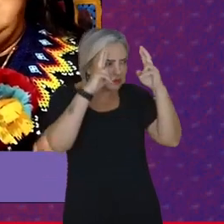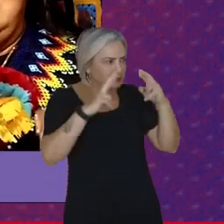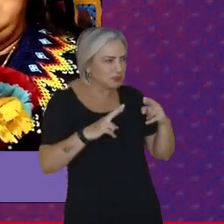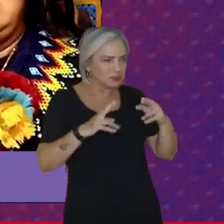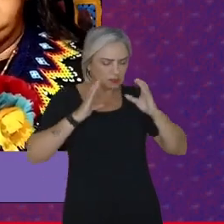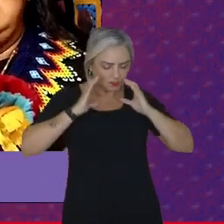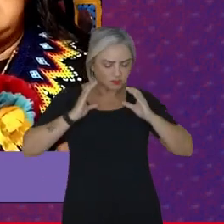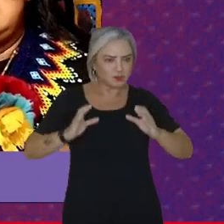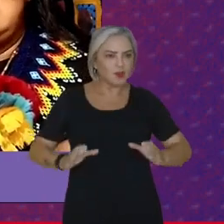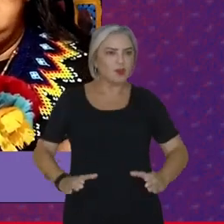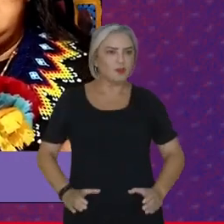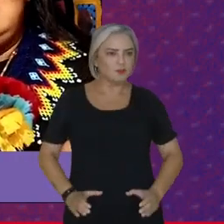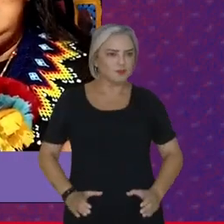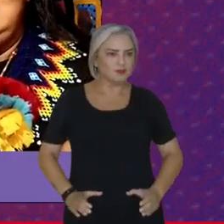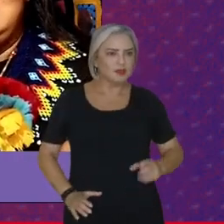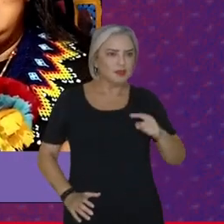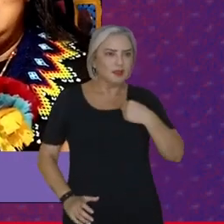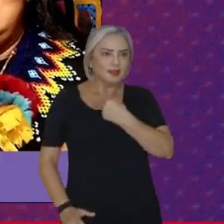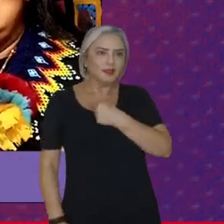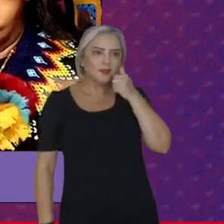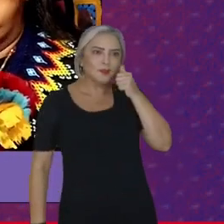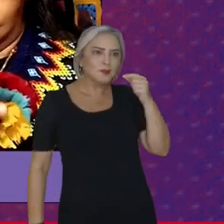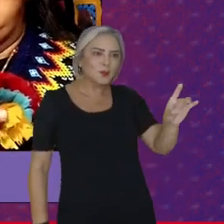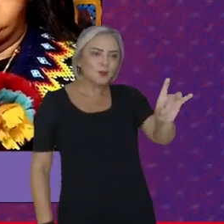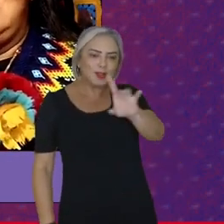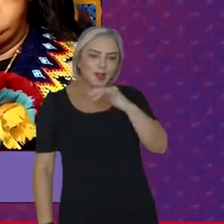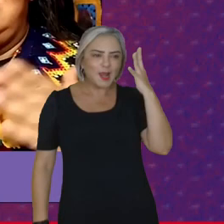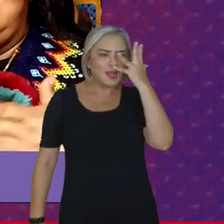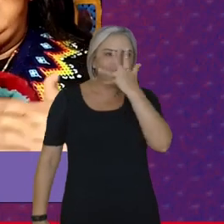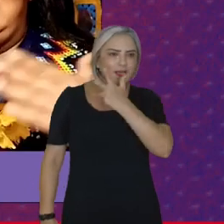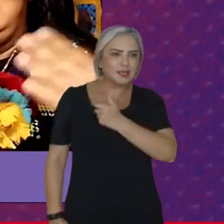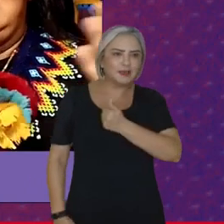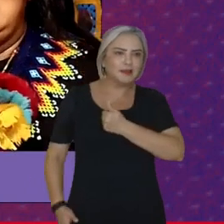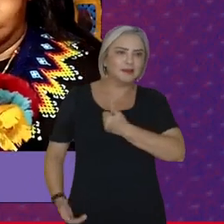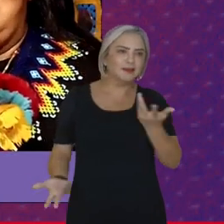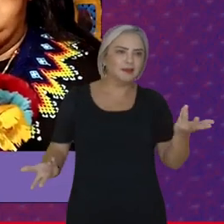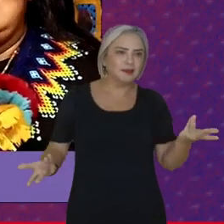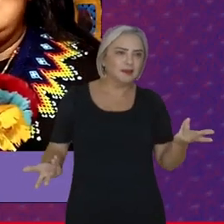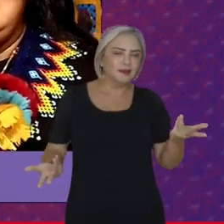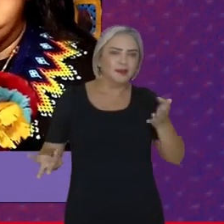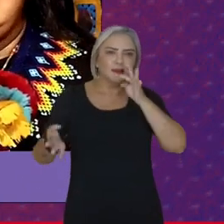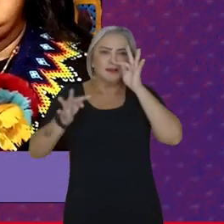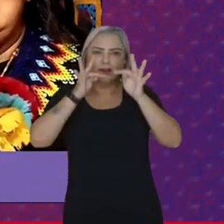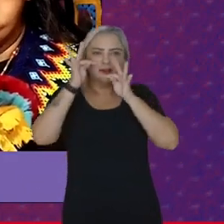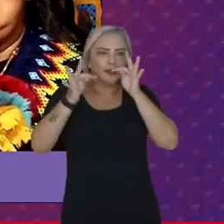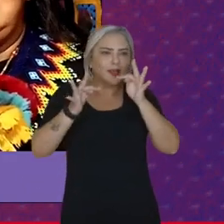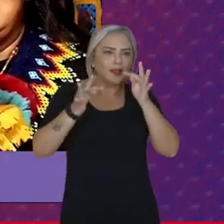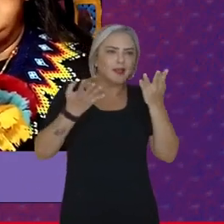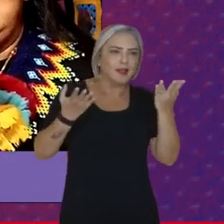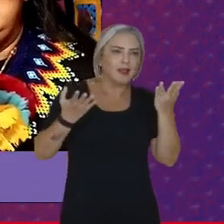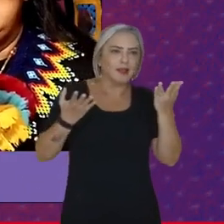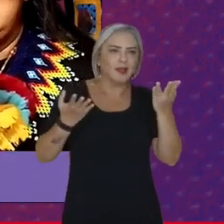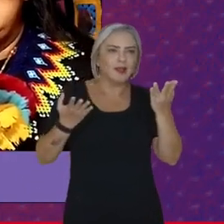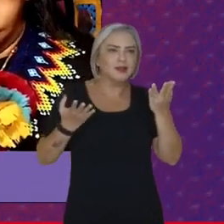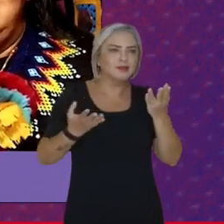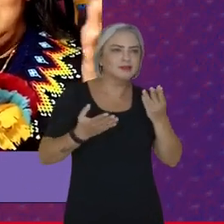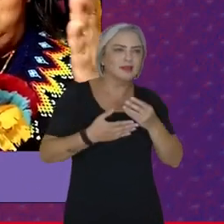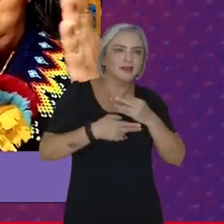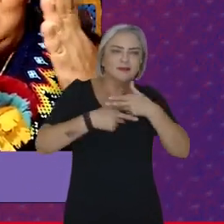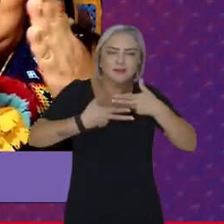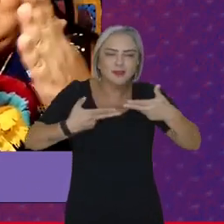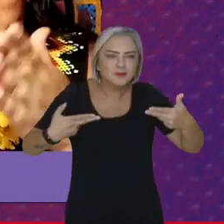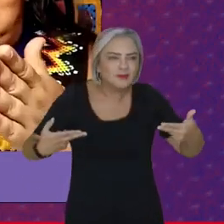nossos corpos, porque todas nós somos lindas. Seja girassol, seja margarida ou seja rosa, cada uma tem a sua